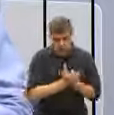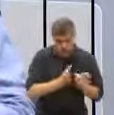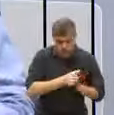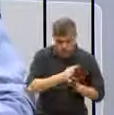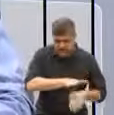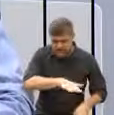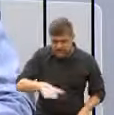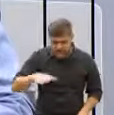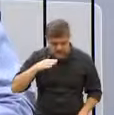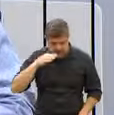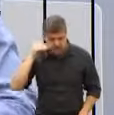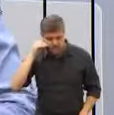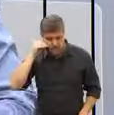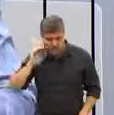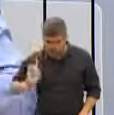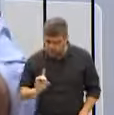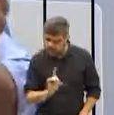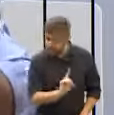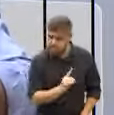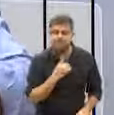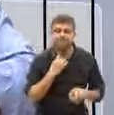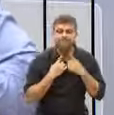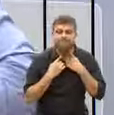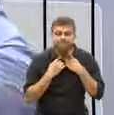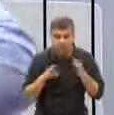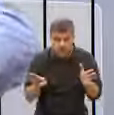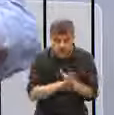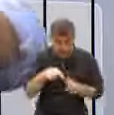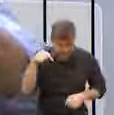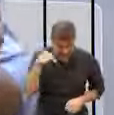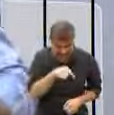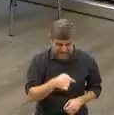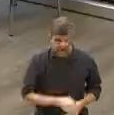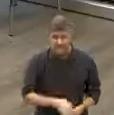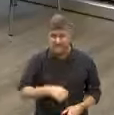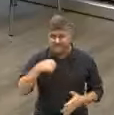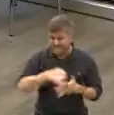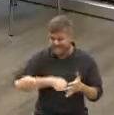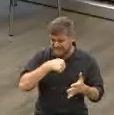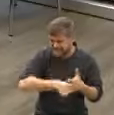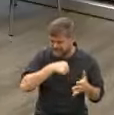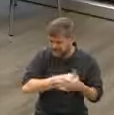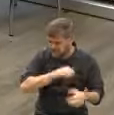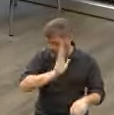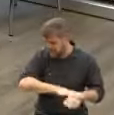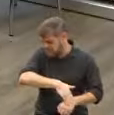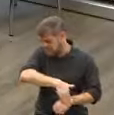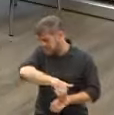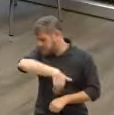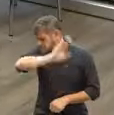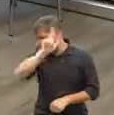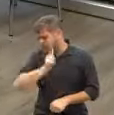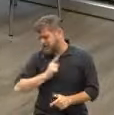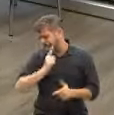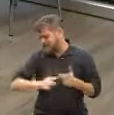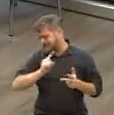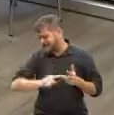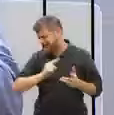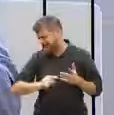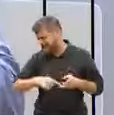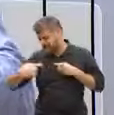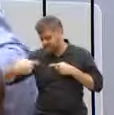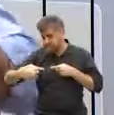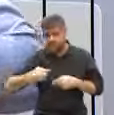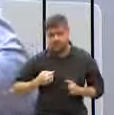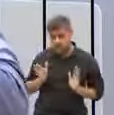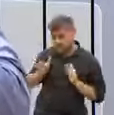com essa bandeira. Só que quando você chega no CMDCA, a luta é mais plena. Você vê que tem um monte de coisa. O desafio é maior, eu não